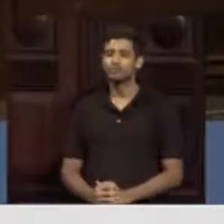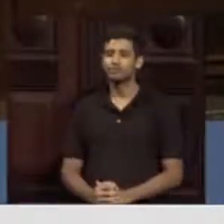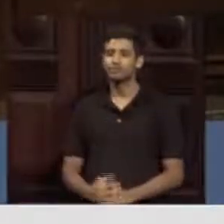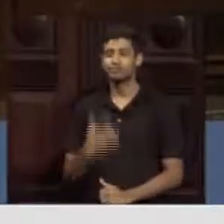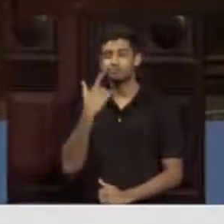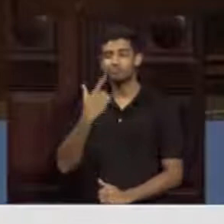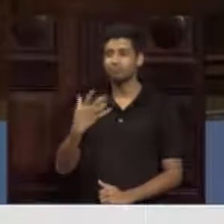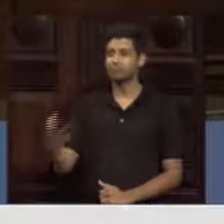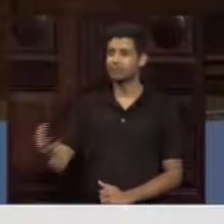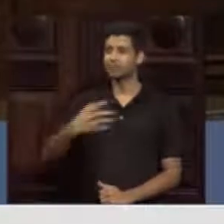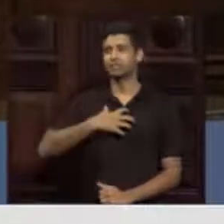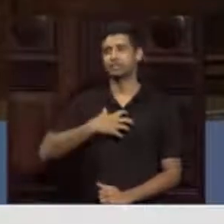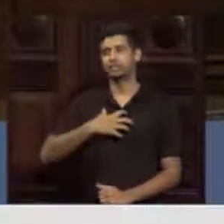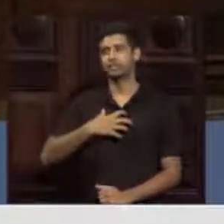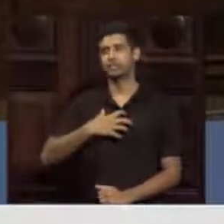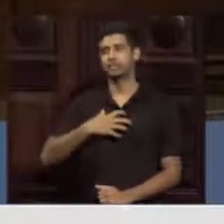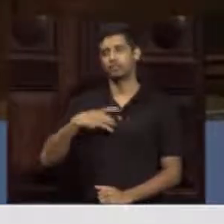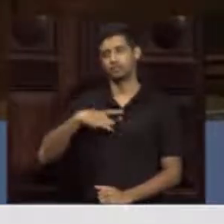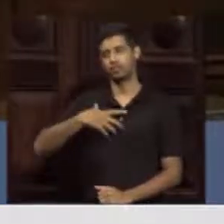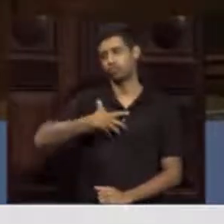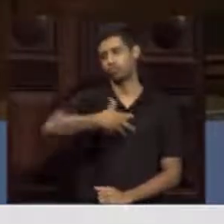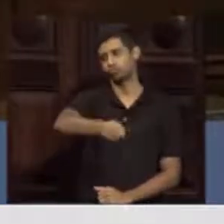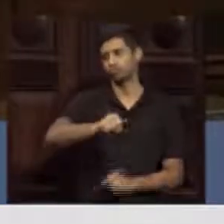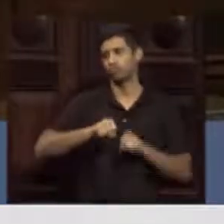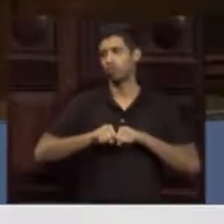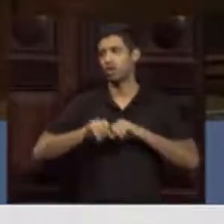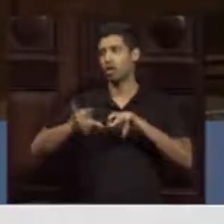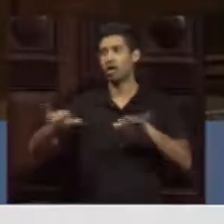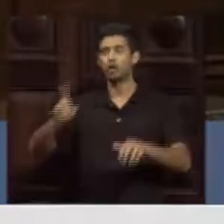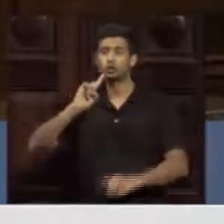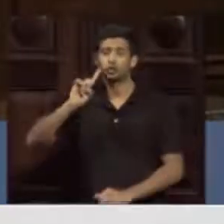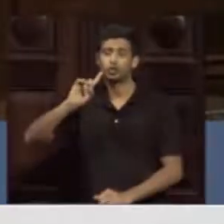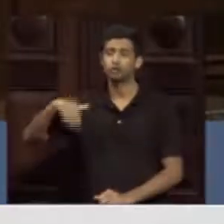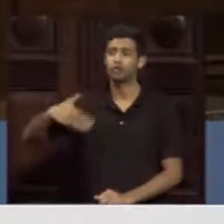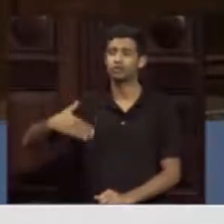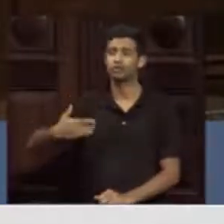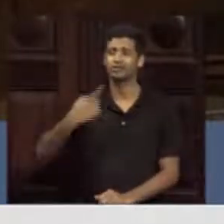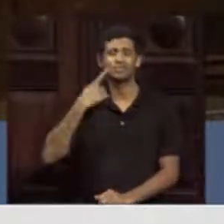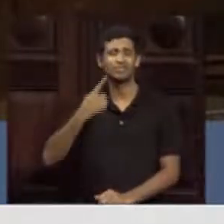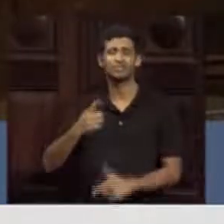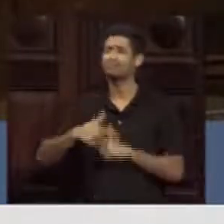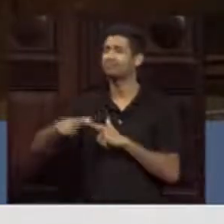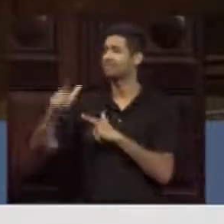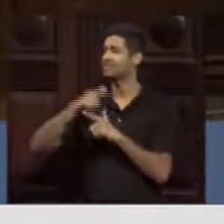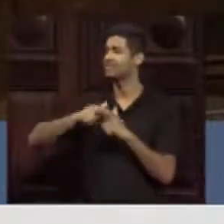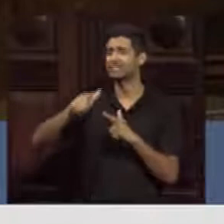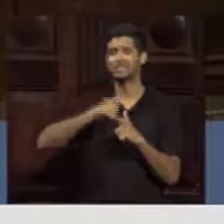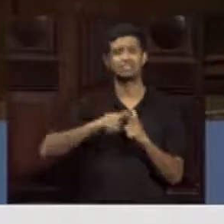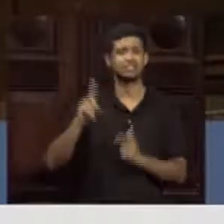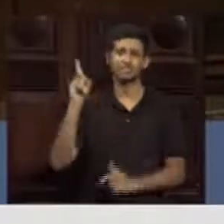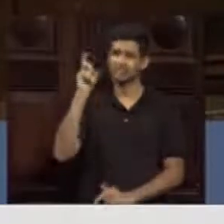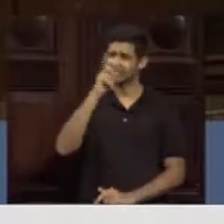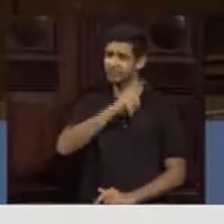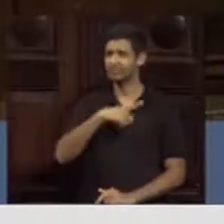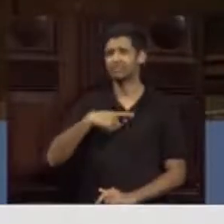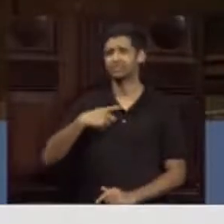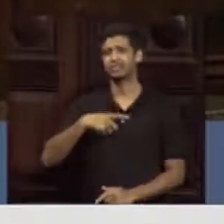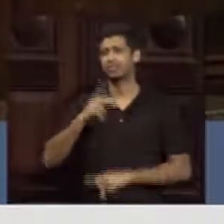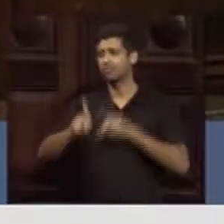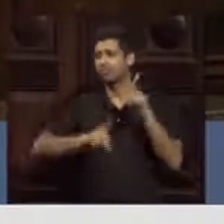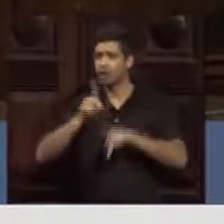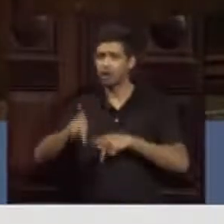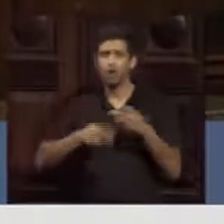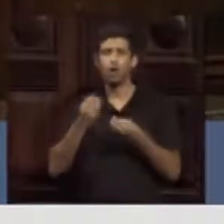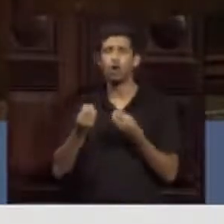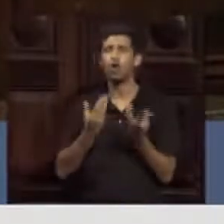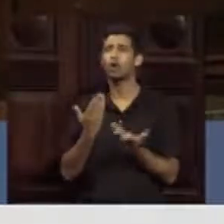sentida e transmitida todos os dias nas dificuldades que tem a nossa população de